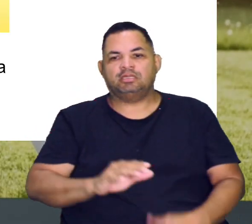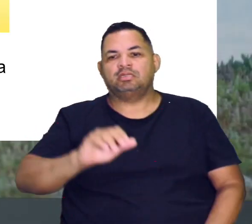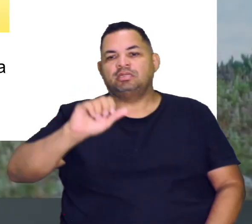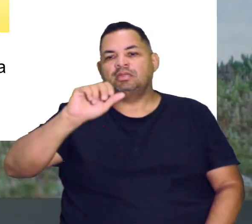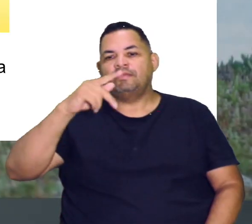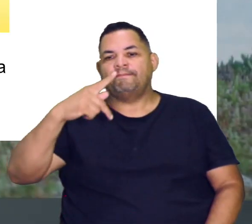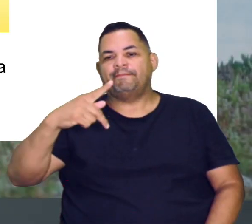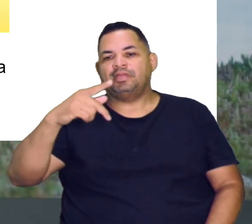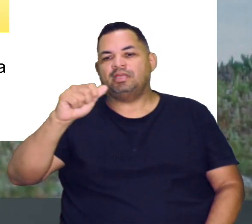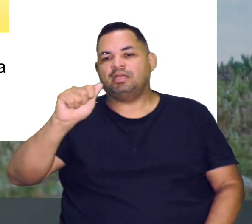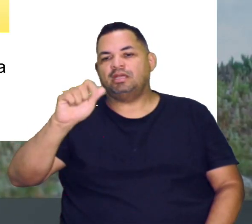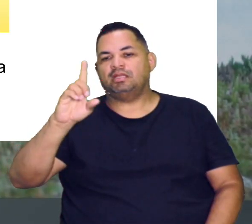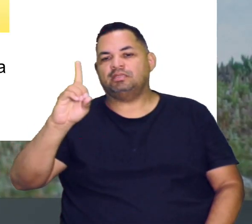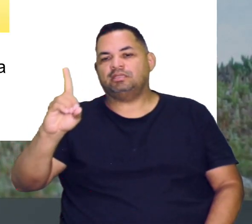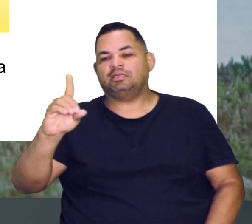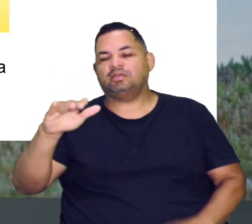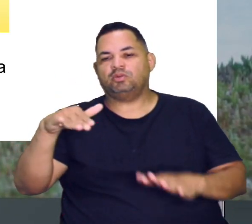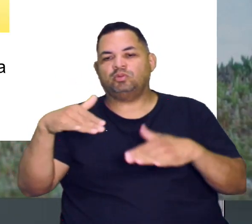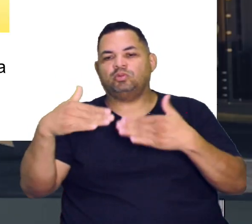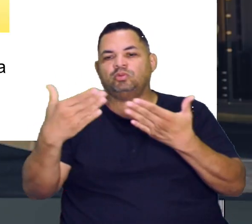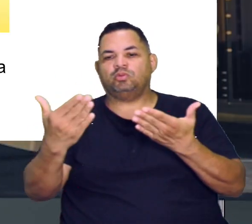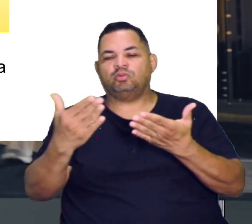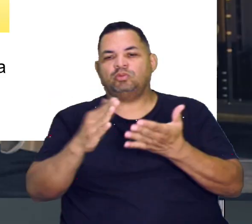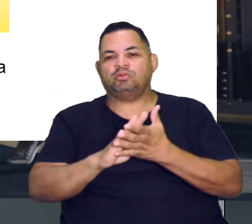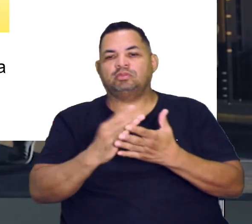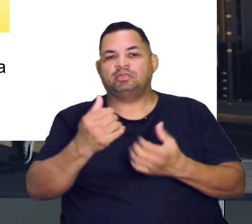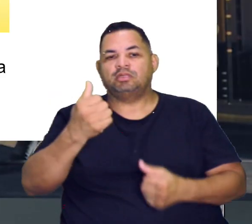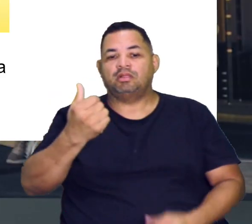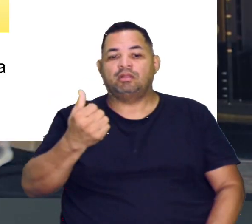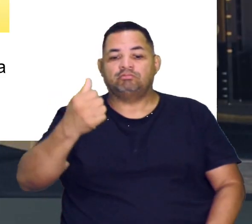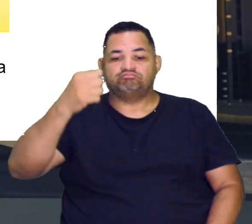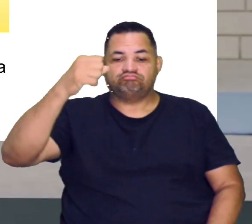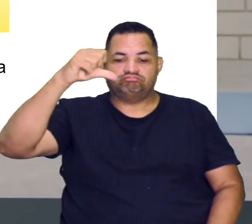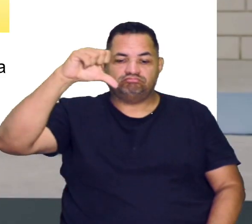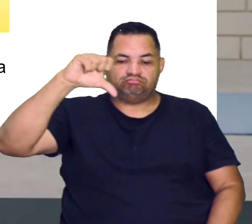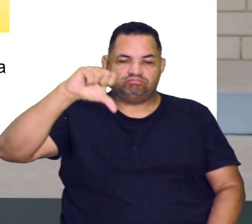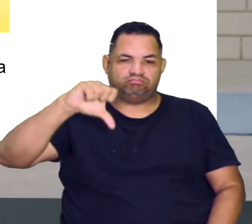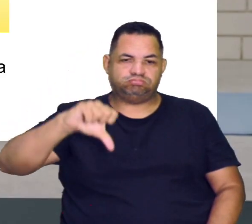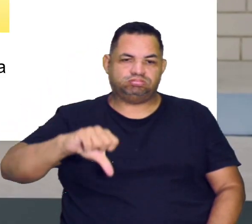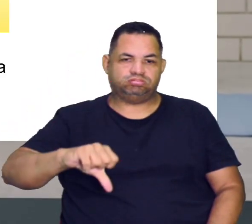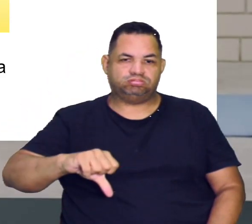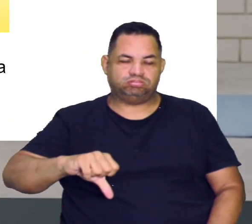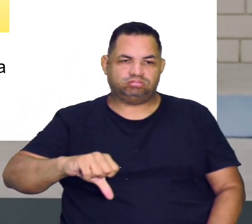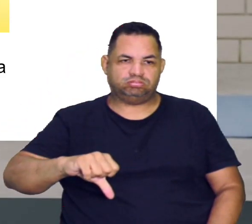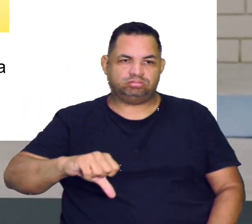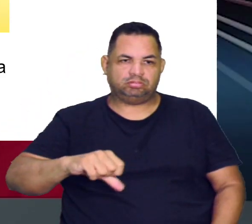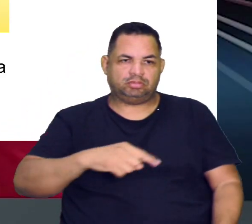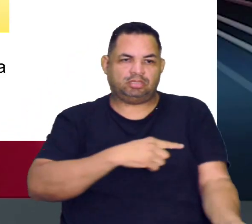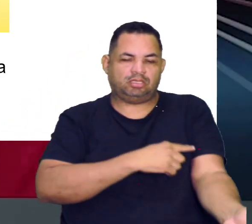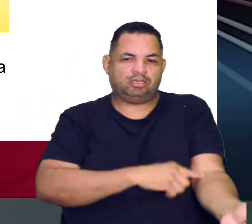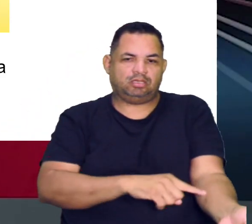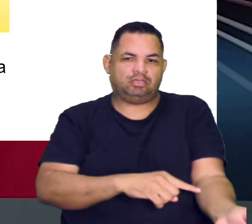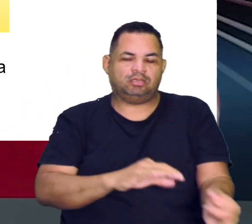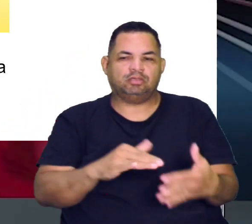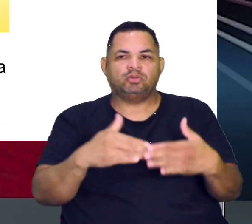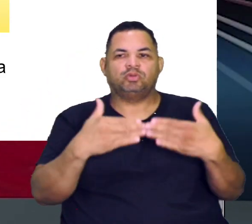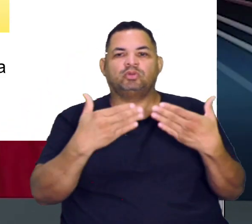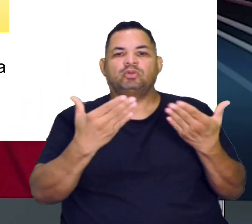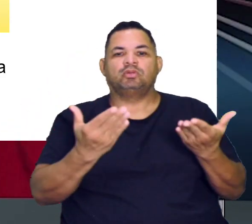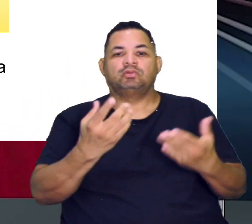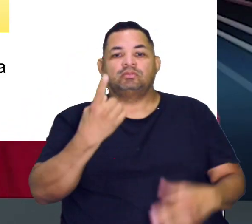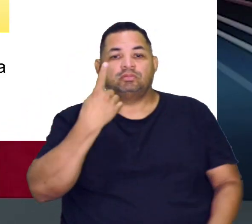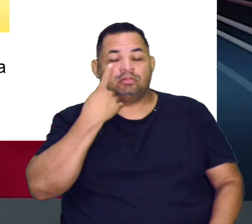arterial diastólica é quando fizer o oposto, essa pressão mais baixa nas artérias. Então, quando a